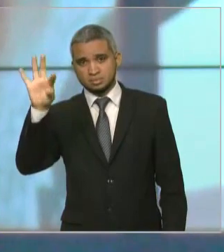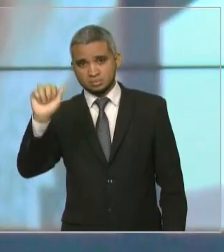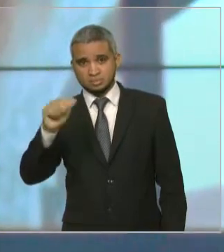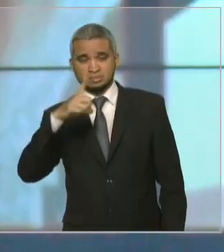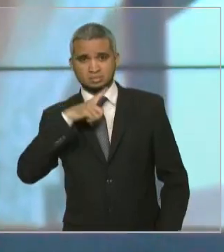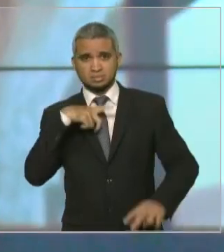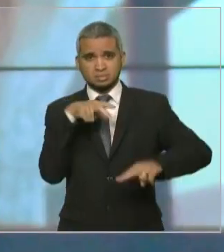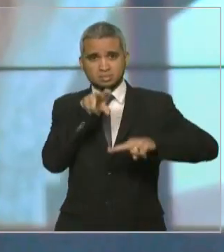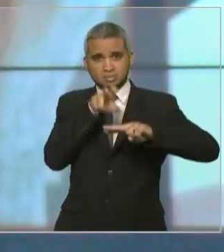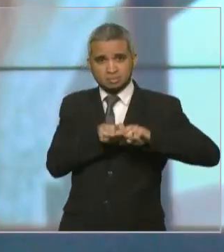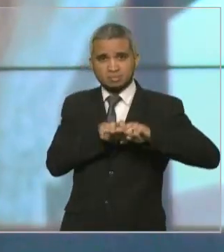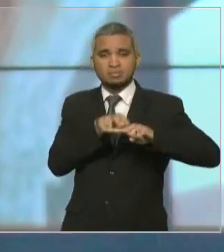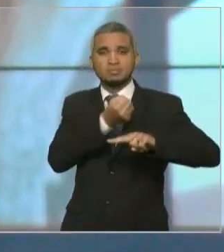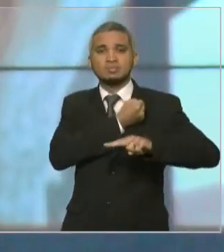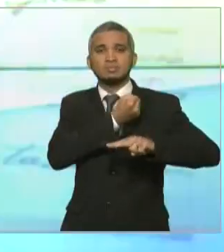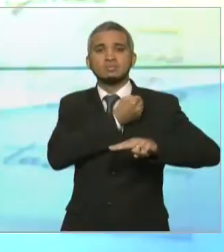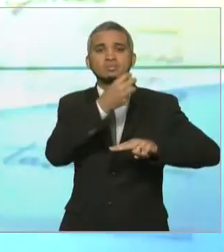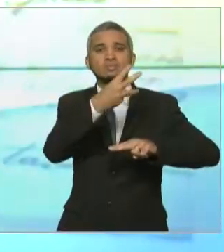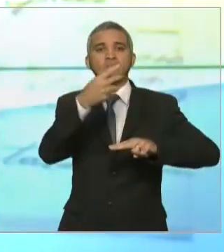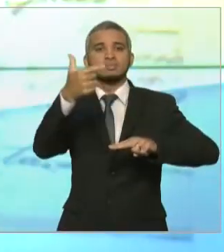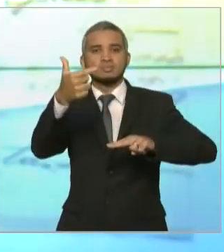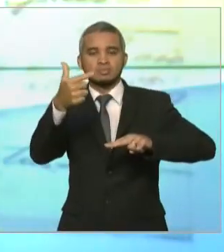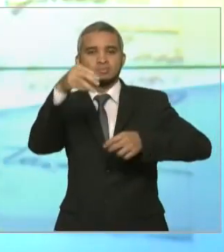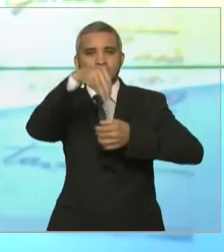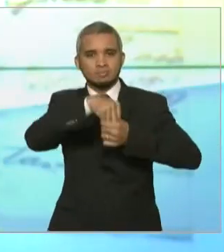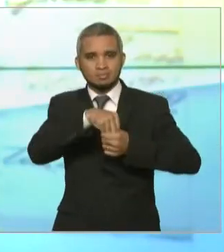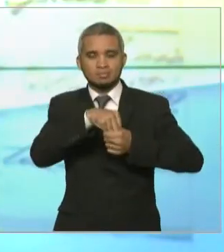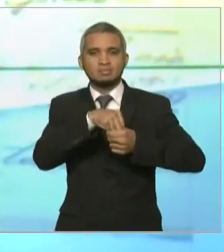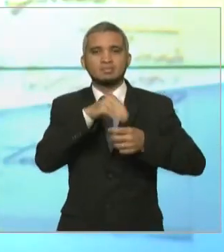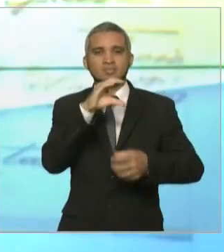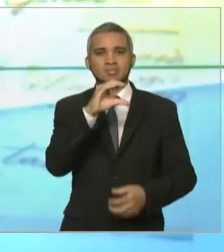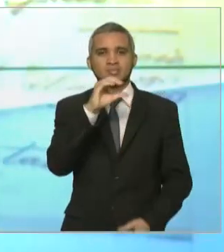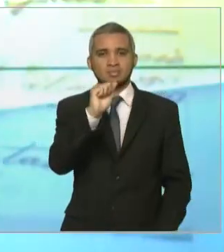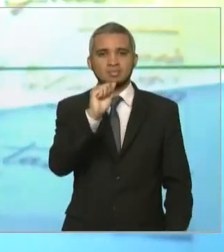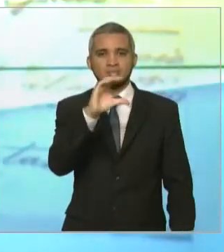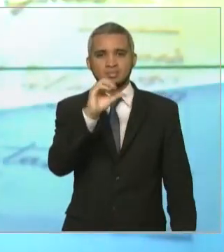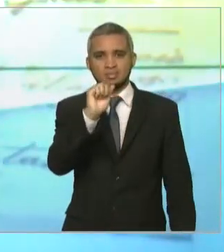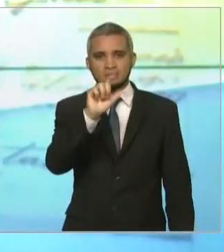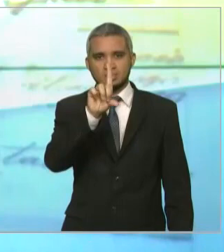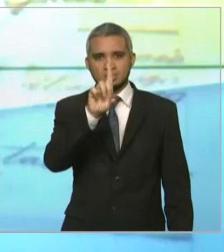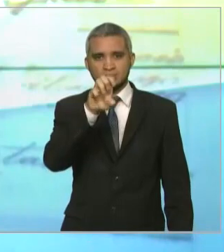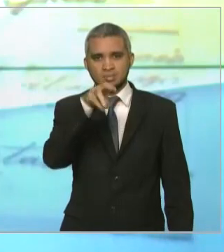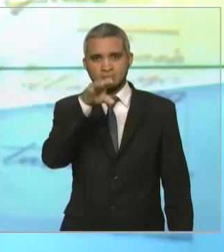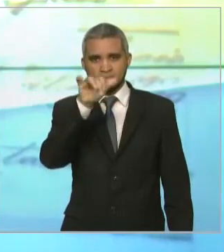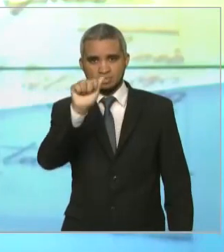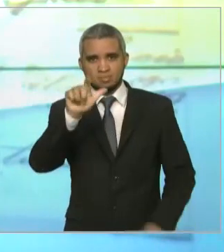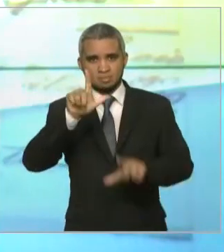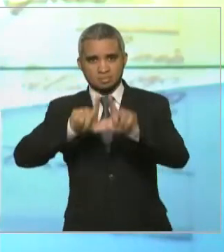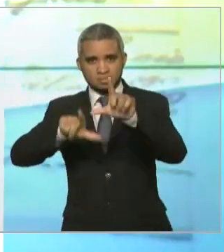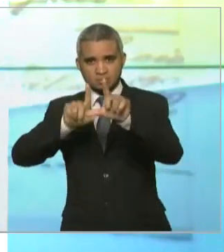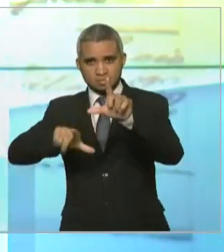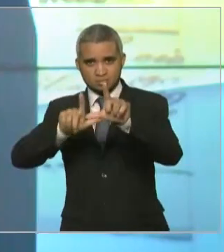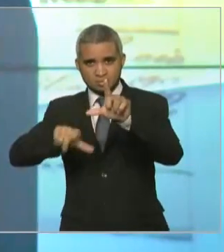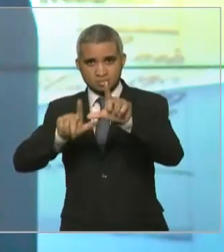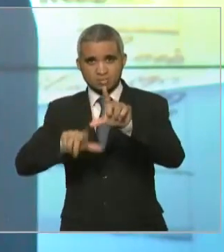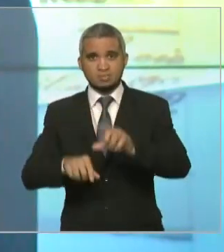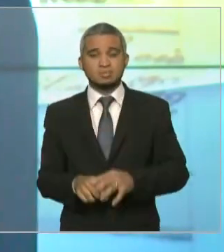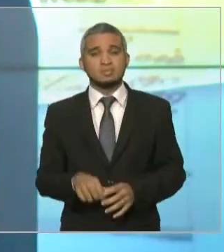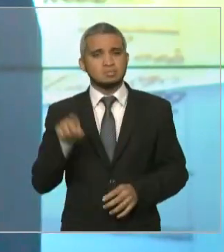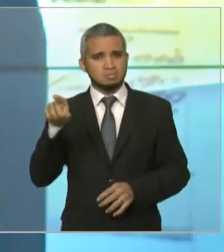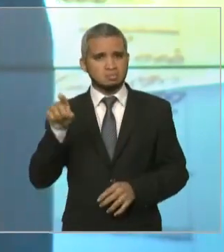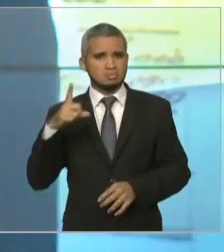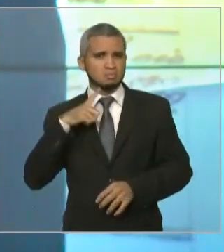na instituição literária. O reconhecimento pela sua extensa obra